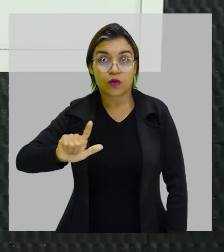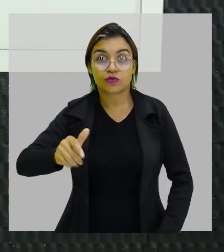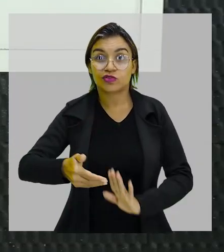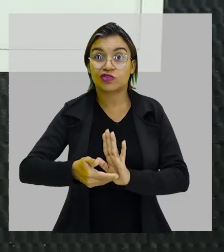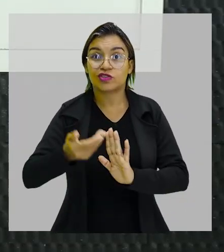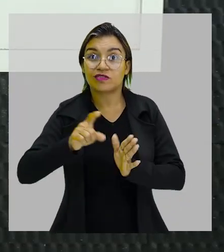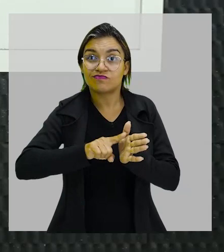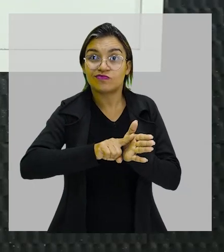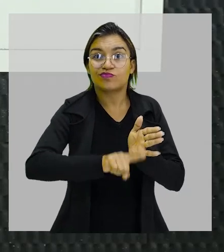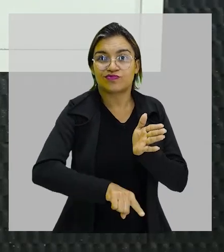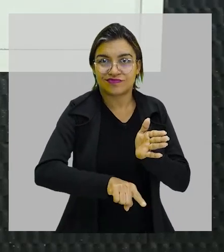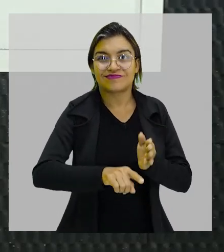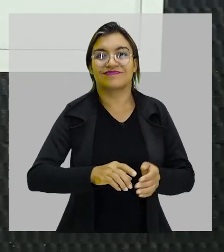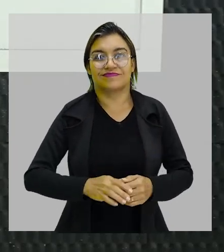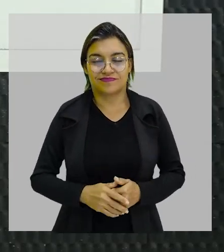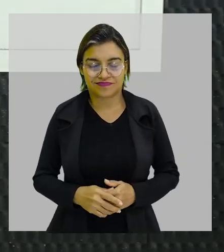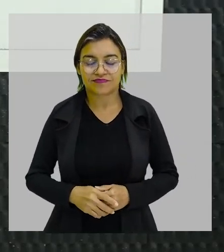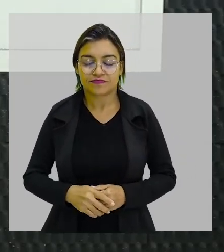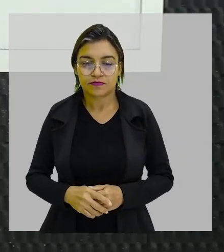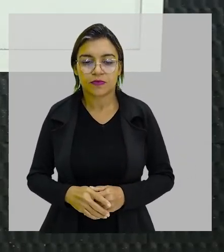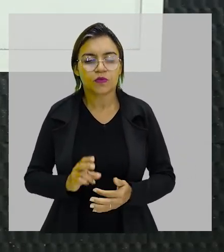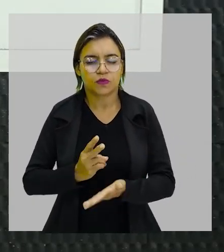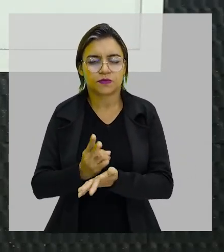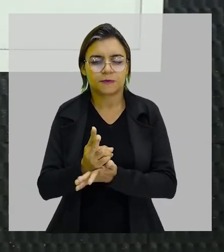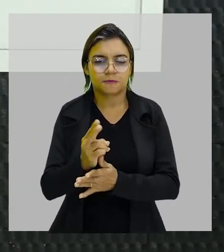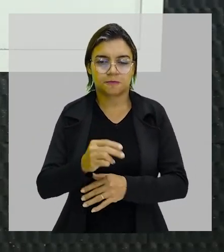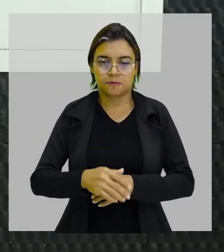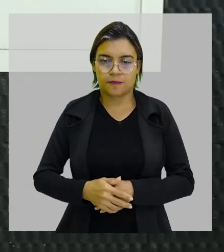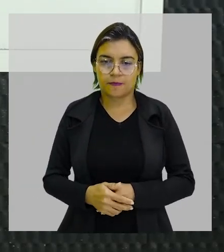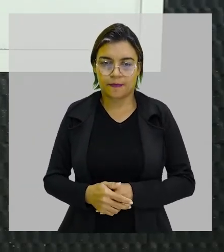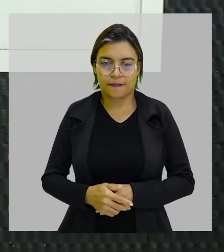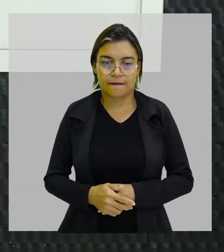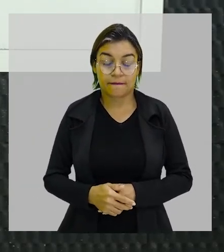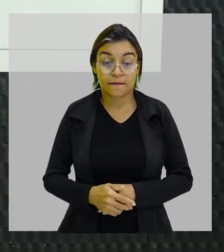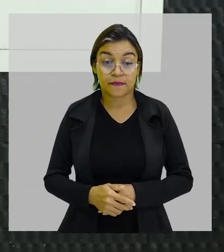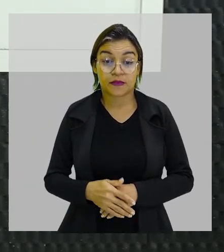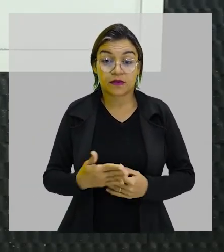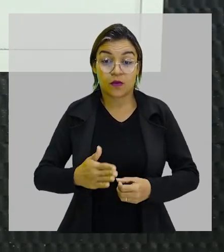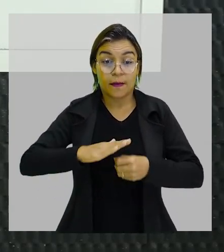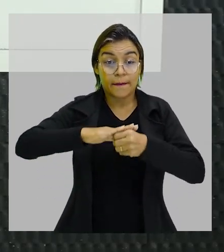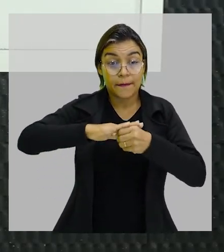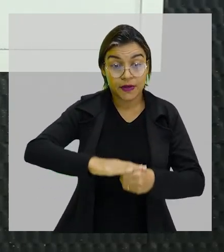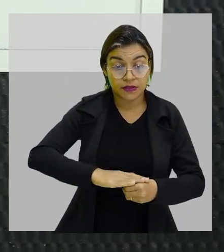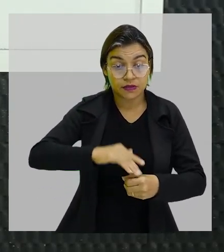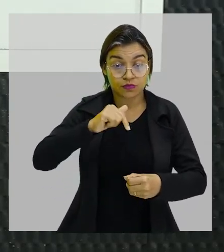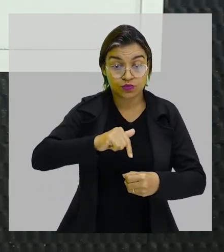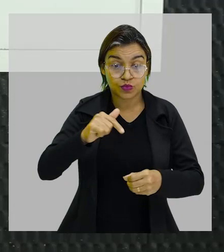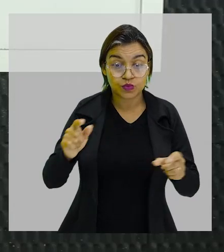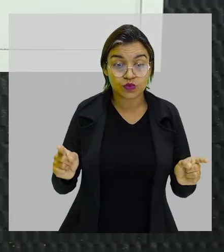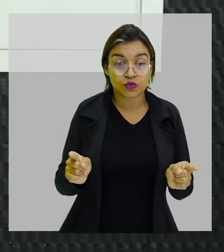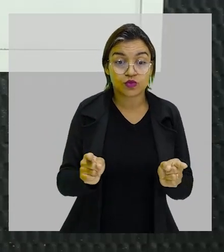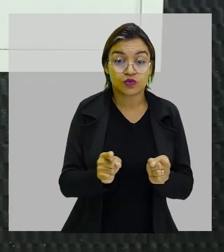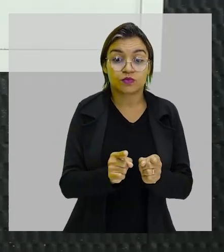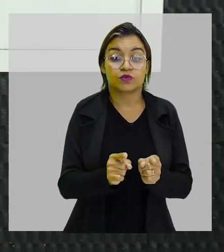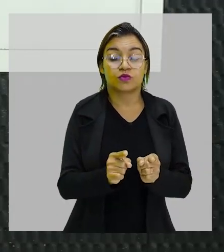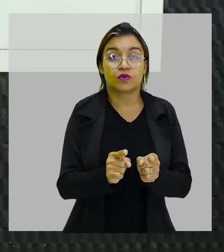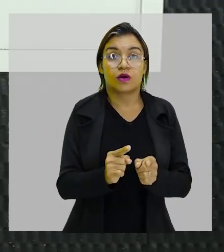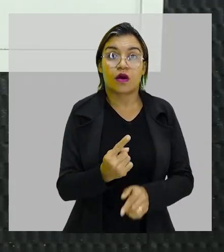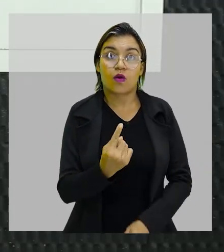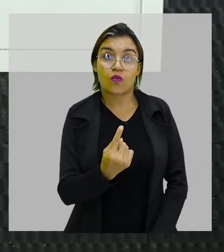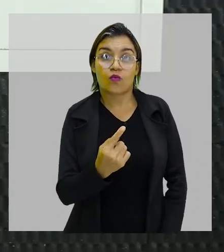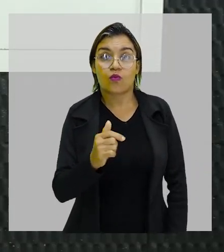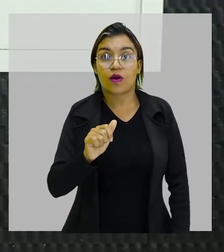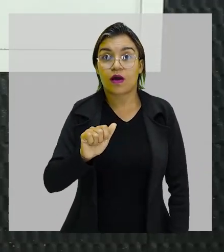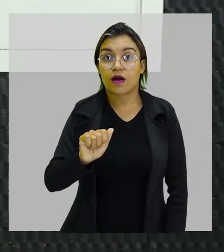anteriormente. Certo? Continuando. Fazendo com que a pressão se reduza a 1